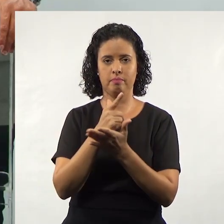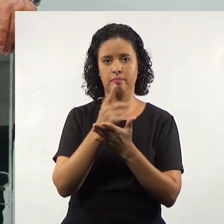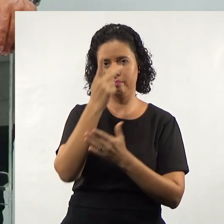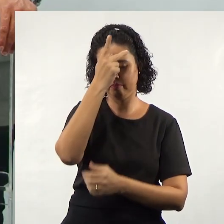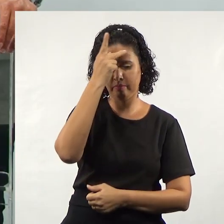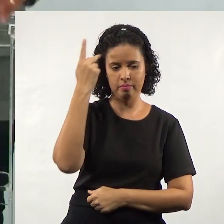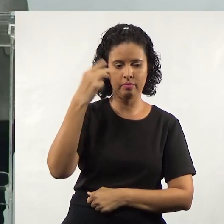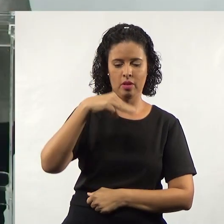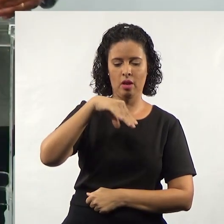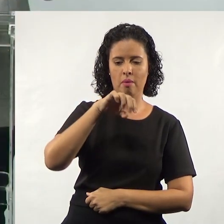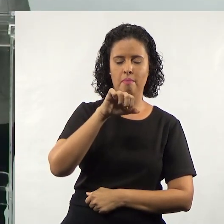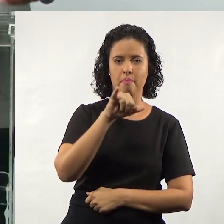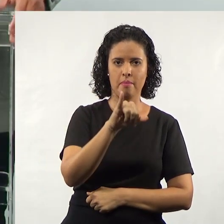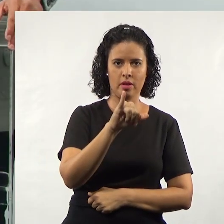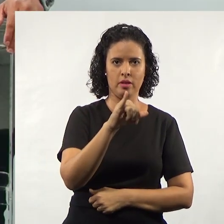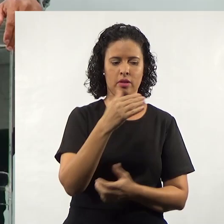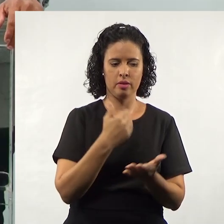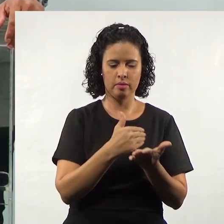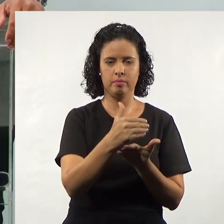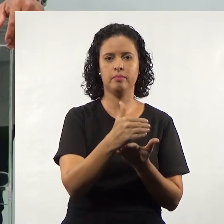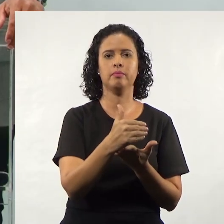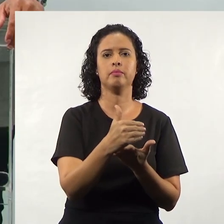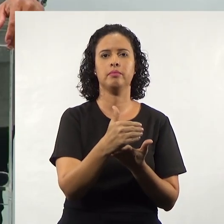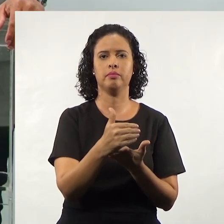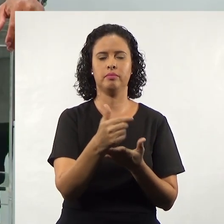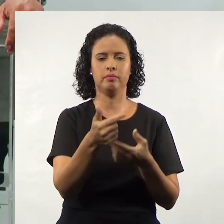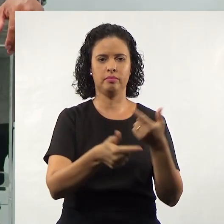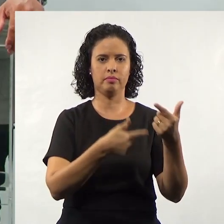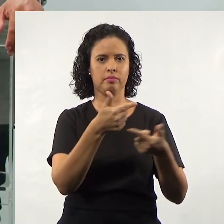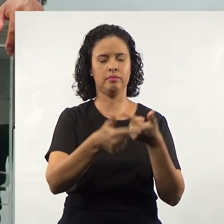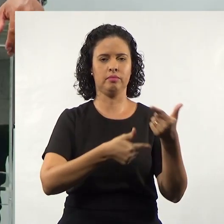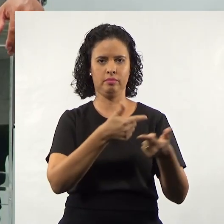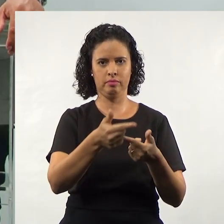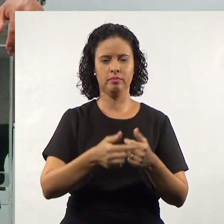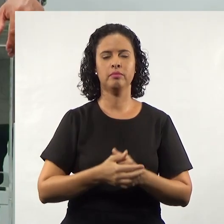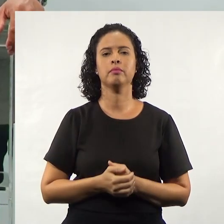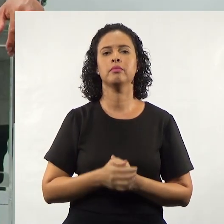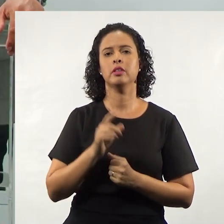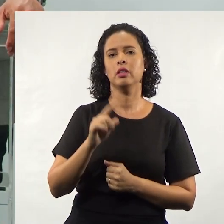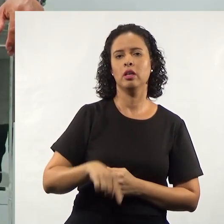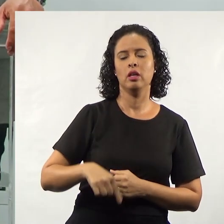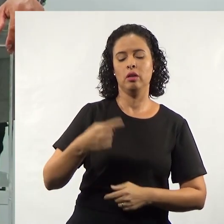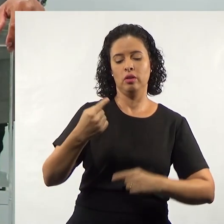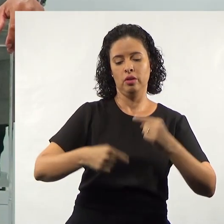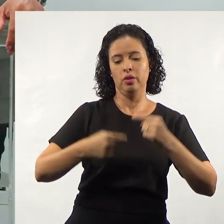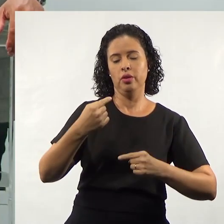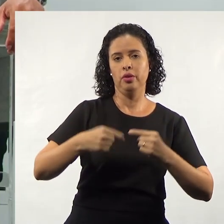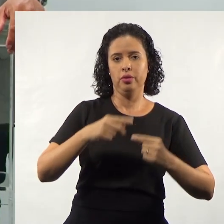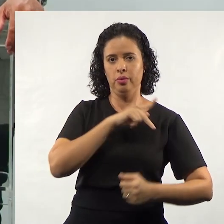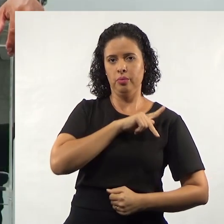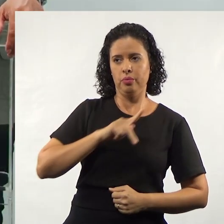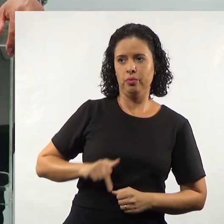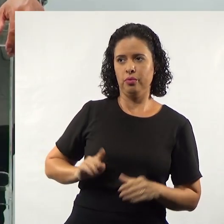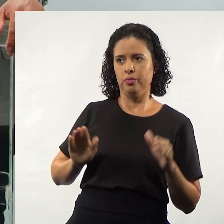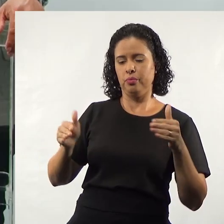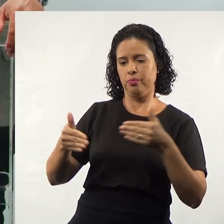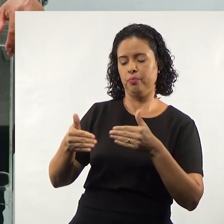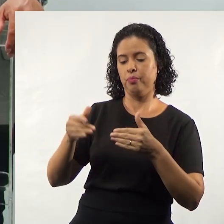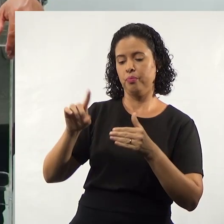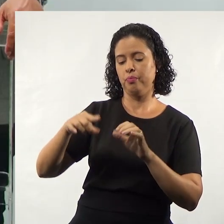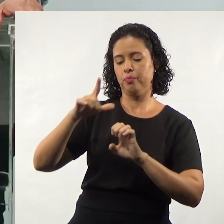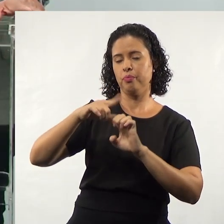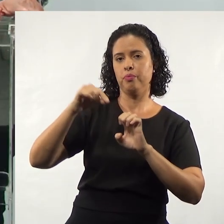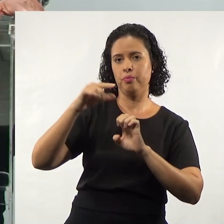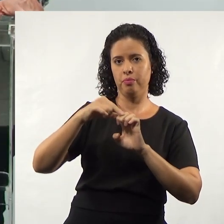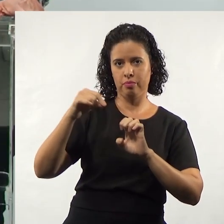pequeno empreendedor, mesmo ele começando a trabalhar. É isso, gente. São políticas públicas voltadas para o empreendedorismo.